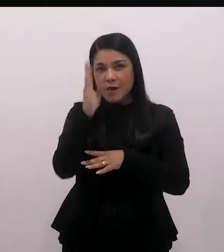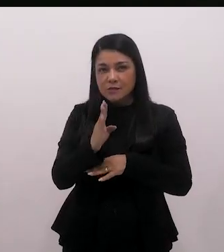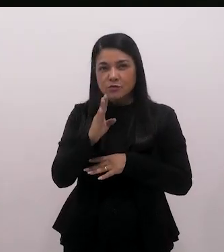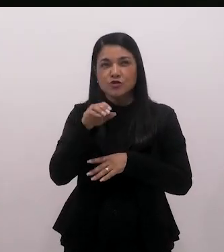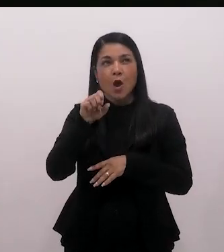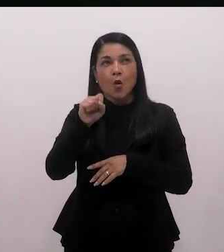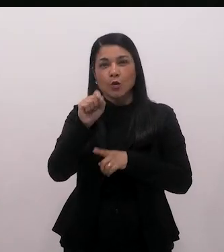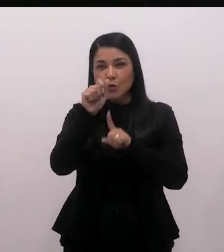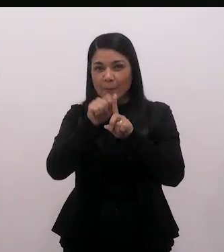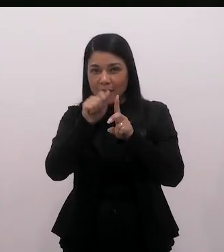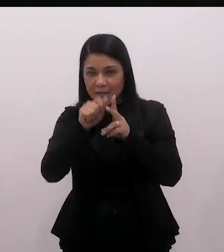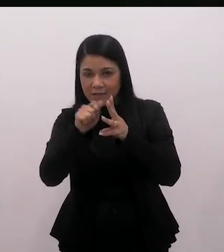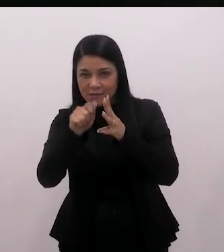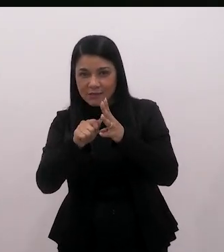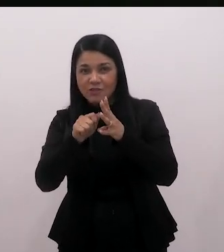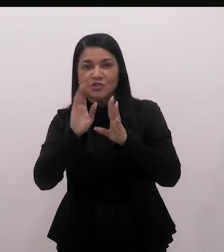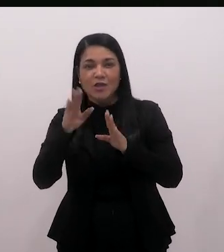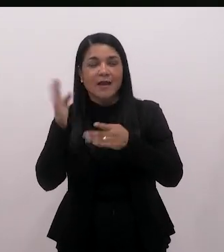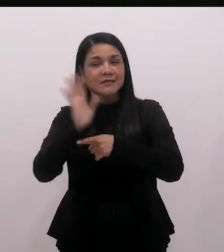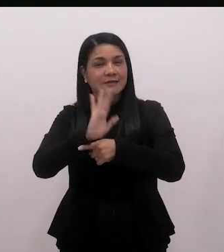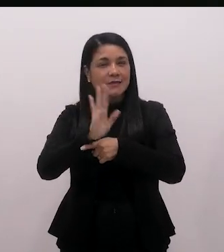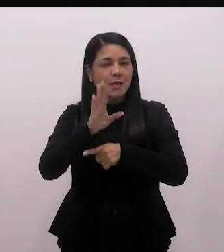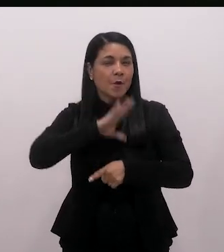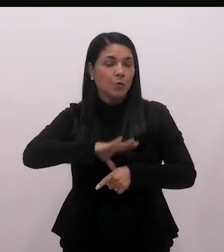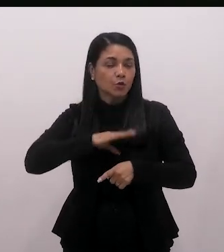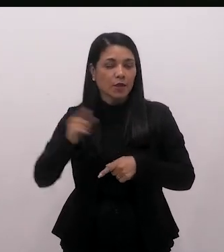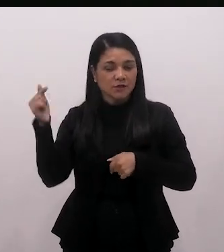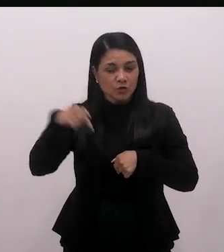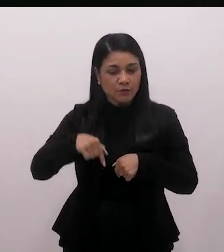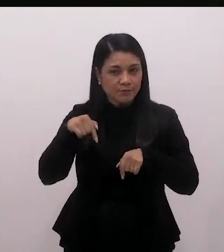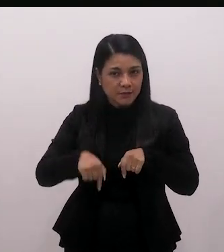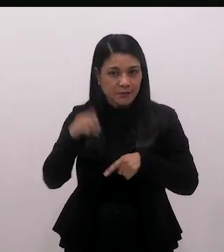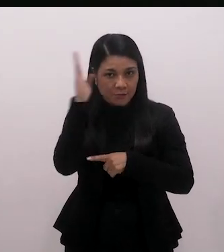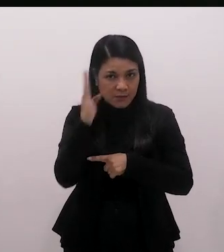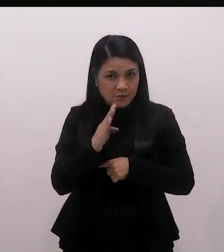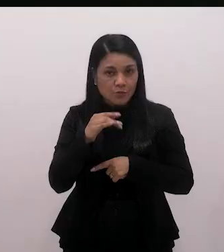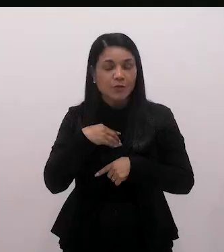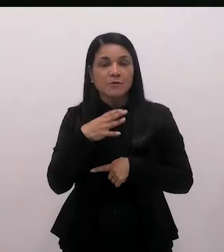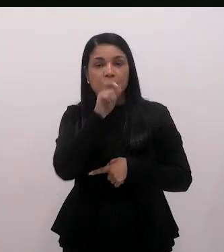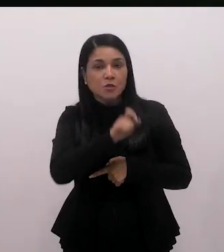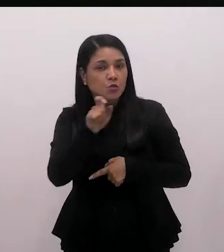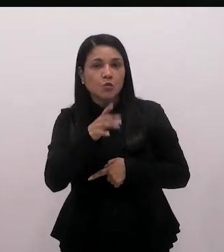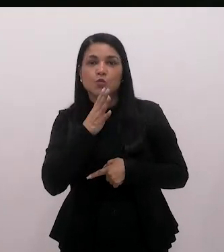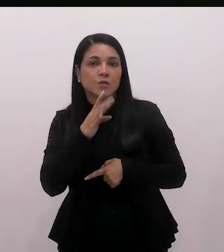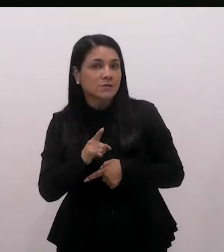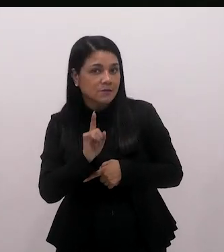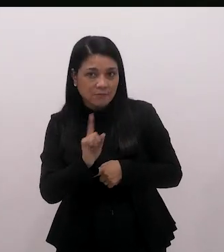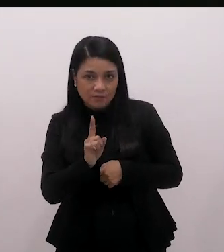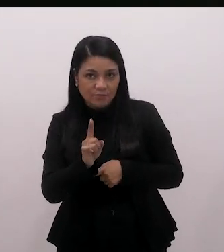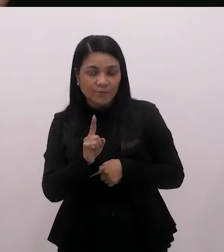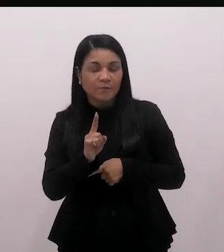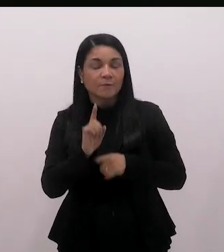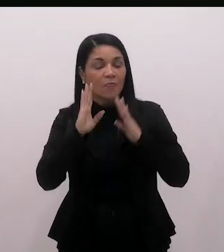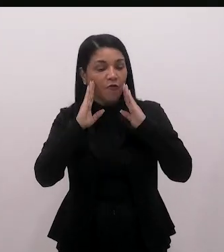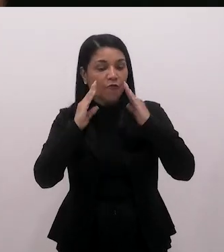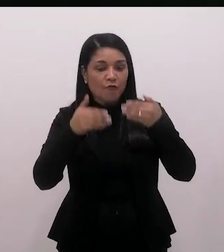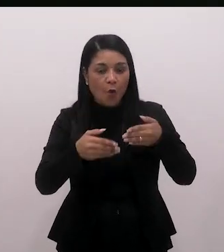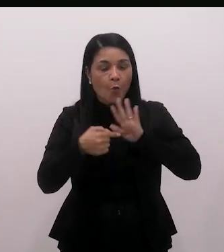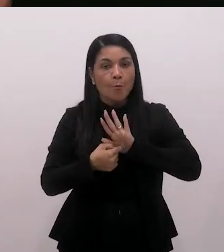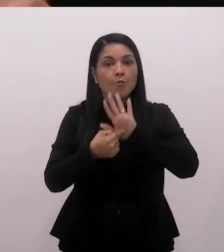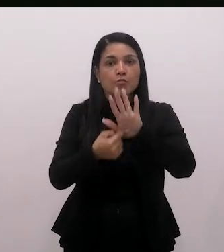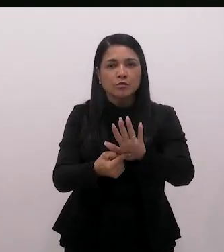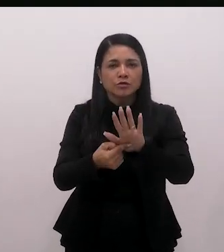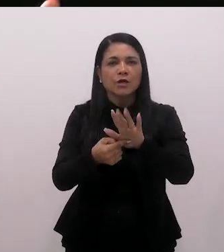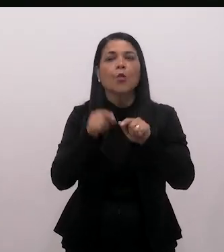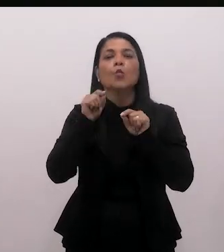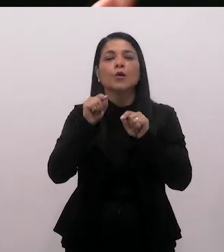trazendo o cinema português para cá, porque achávamos que as pessoas não conheciam. Então, sempre com esse foco, mostrar